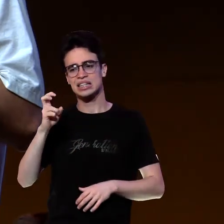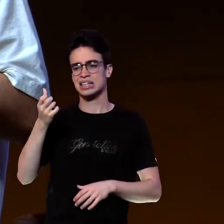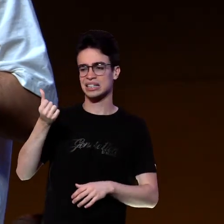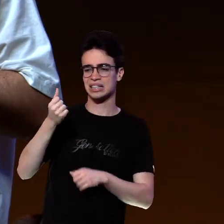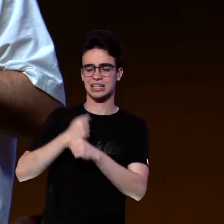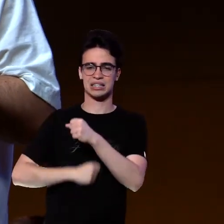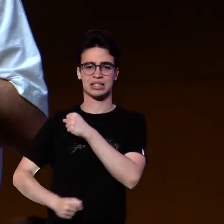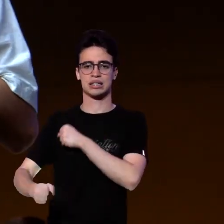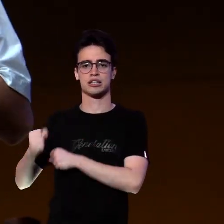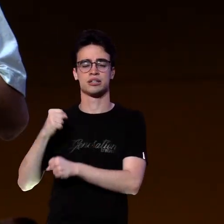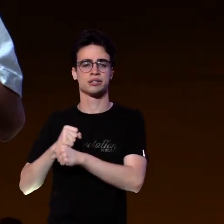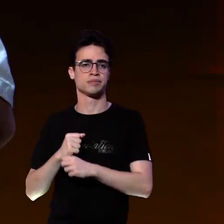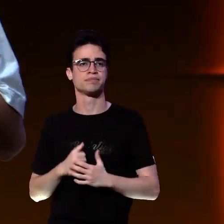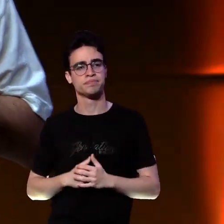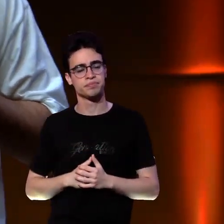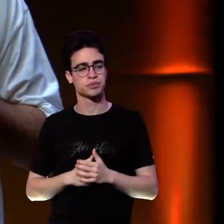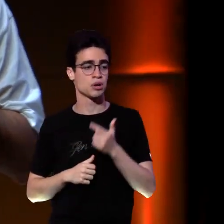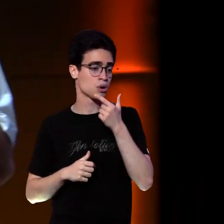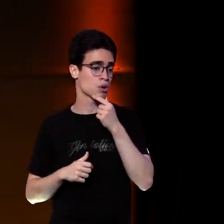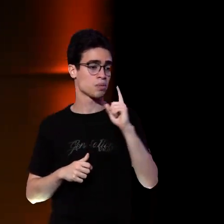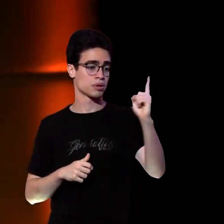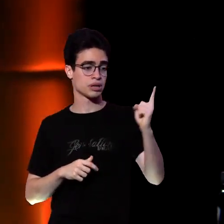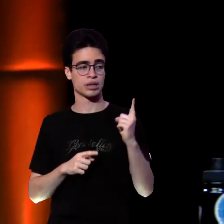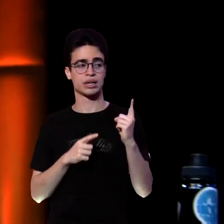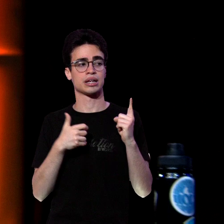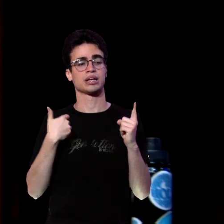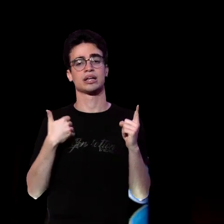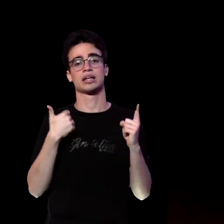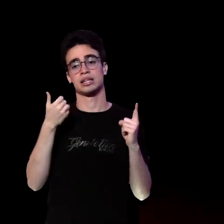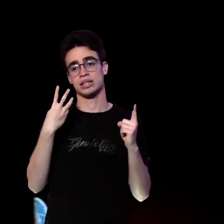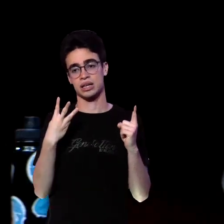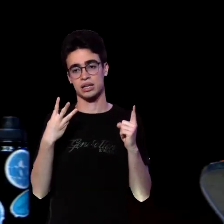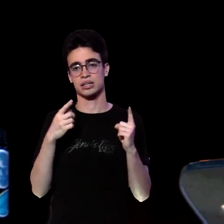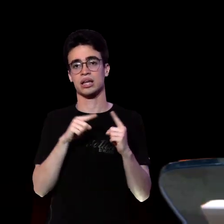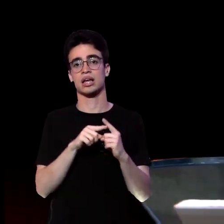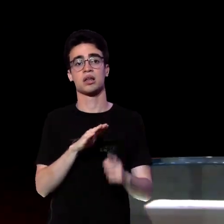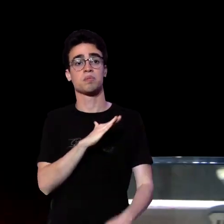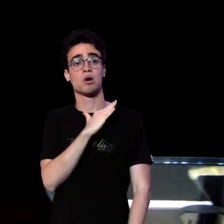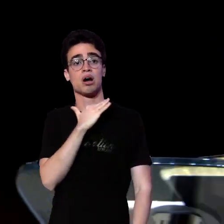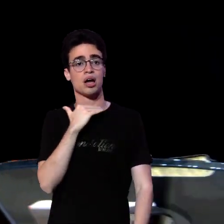aconteceu. Um menino de 13 anos morreu.